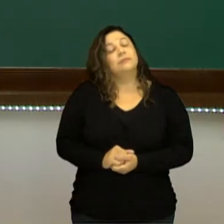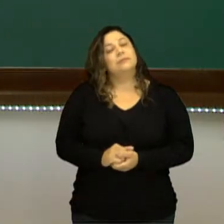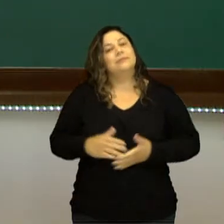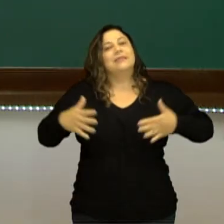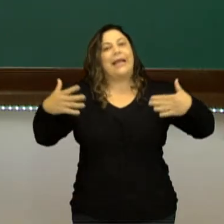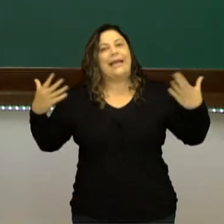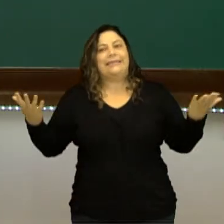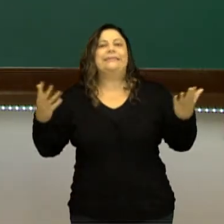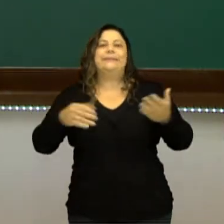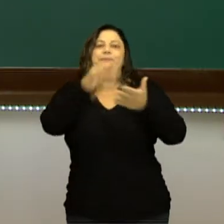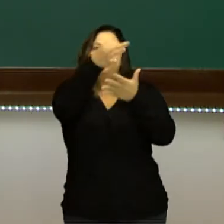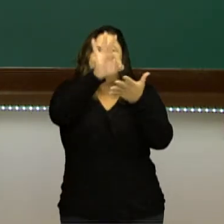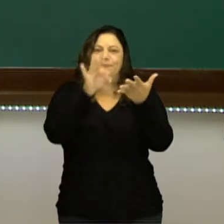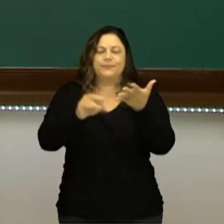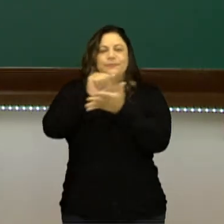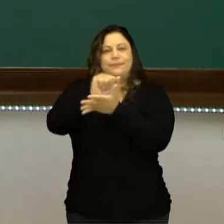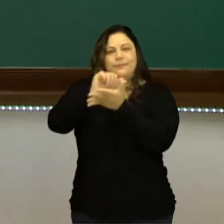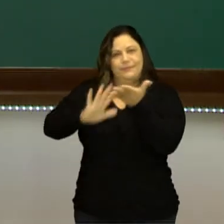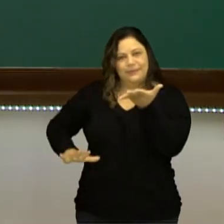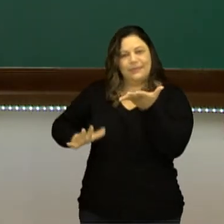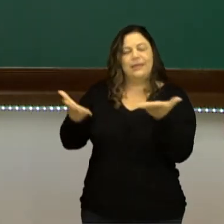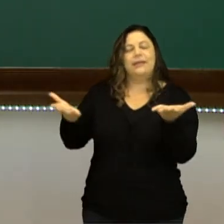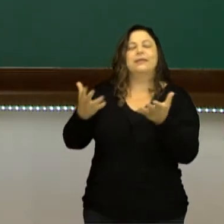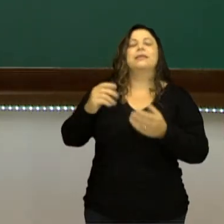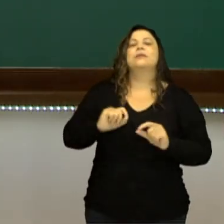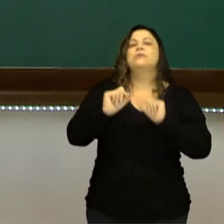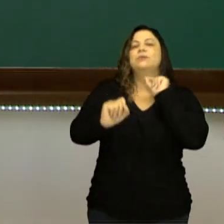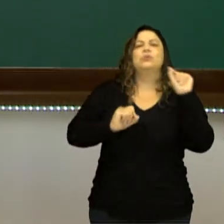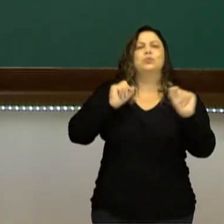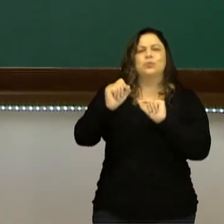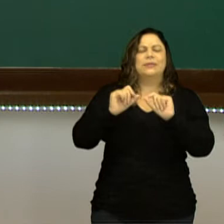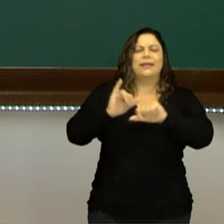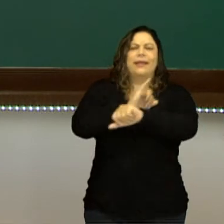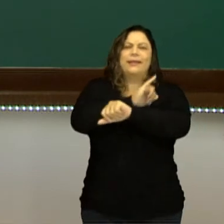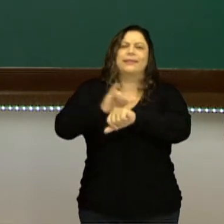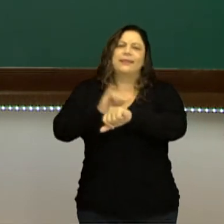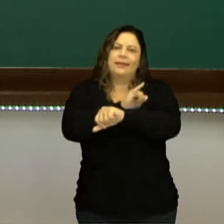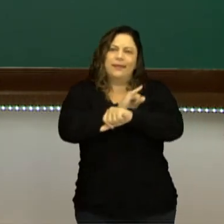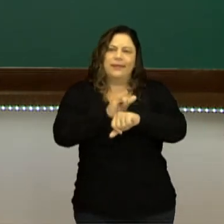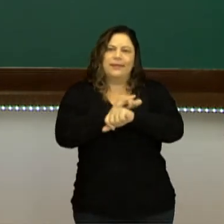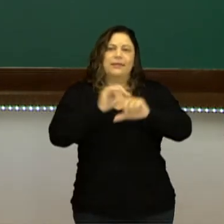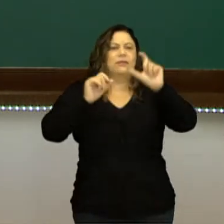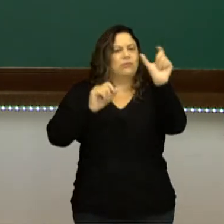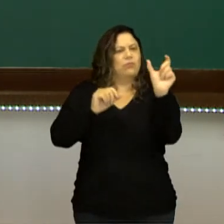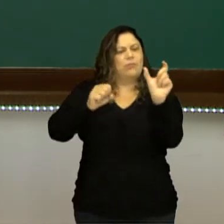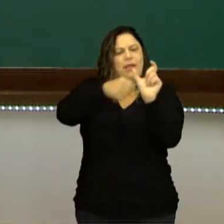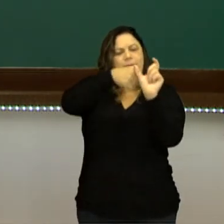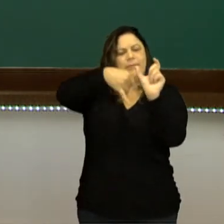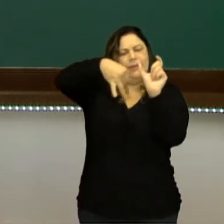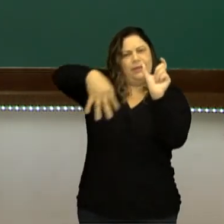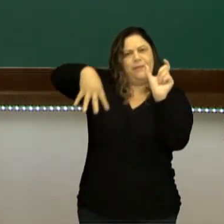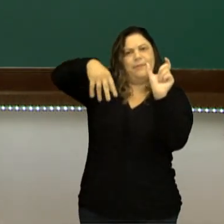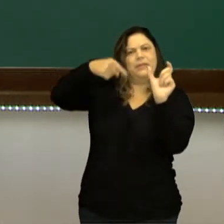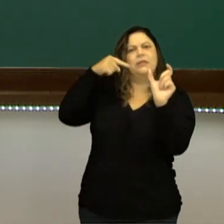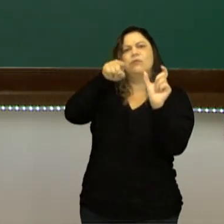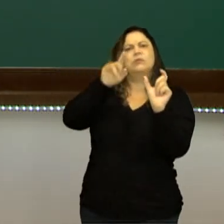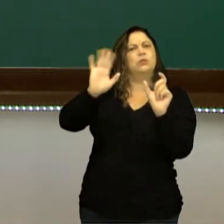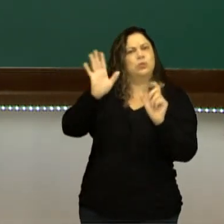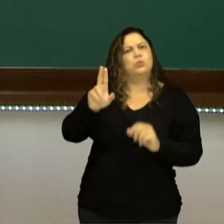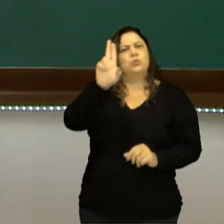Galera, correção da nossa atividade, né? Em que consiste a técnica aí do mapa mental, que você, se já utilizou essa